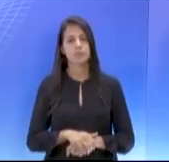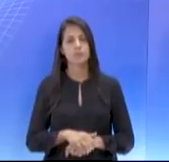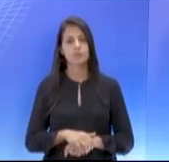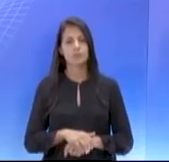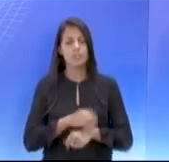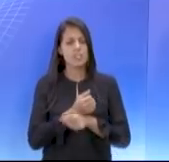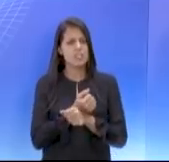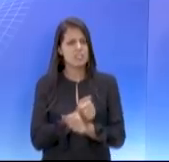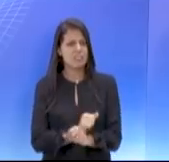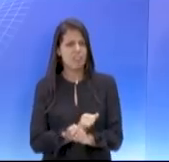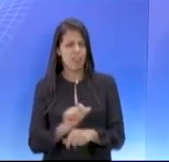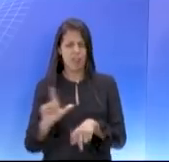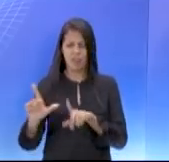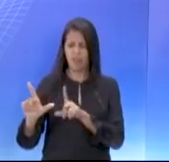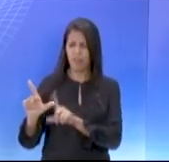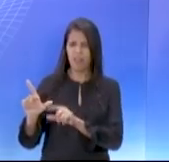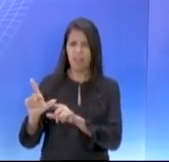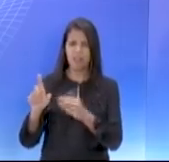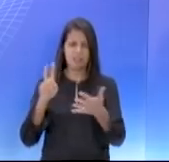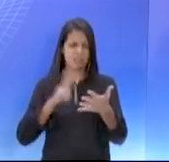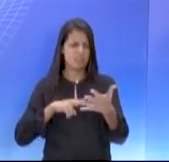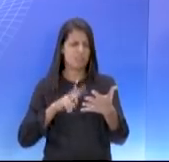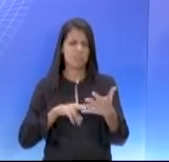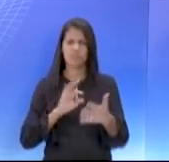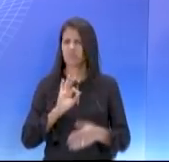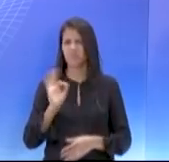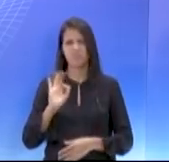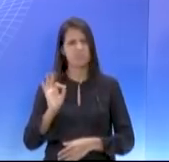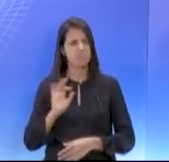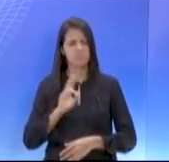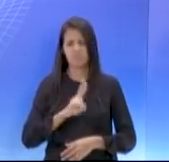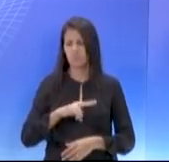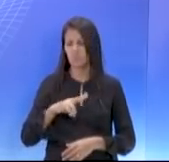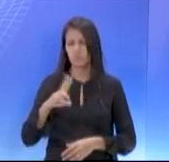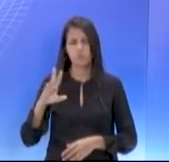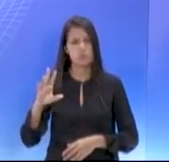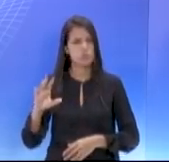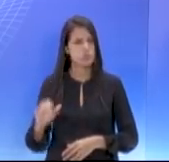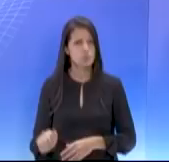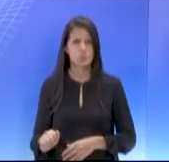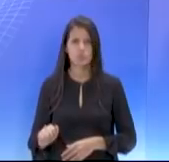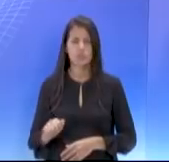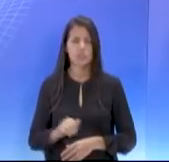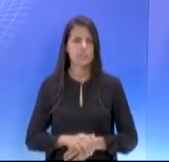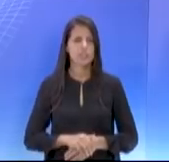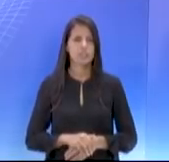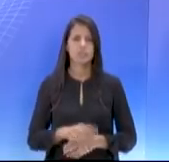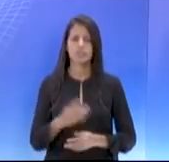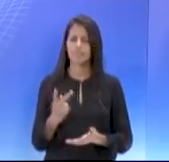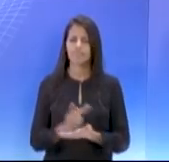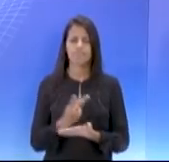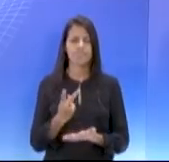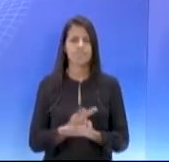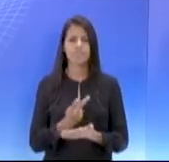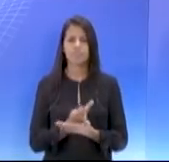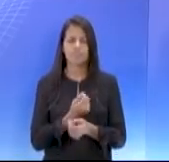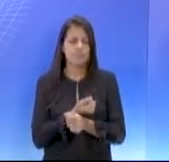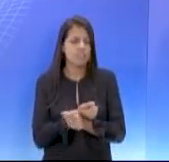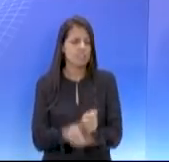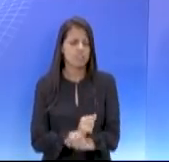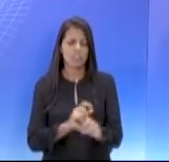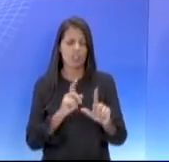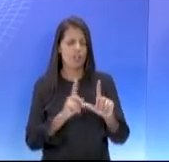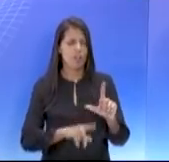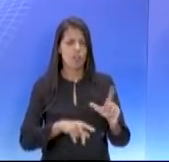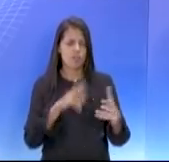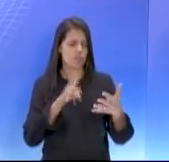dos infantes. Infante significa criança. Gente, escravo que sabe ler só se for